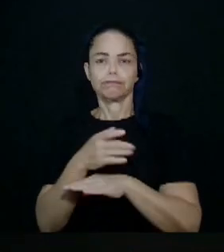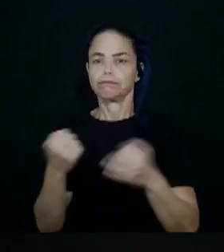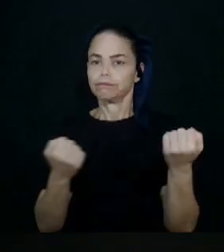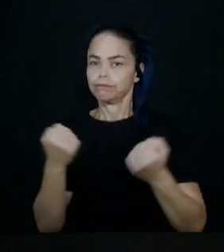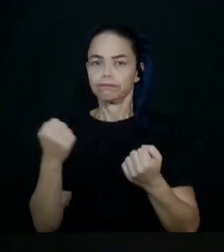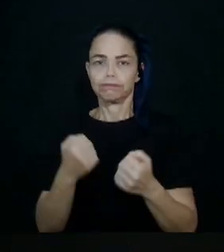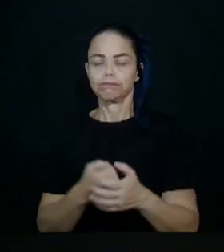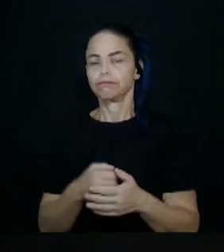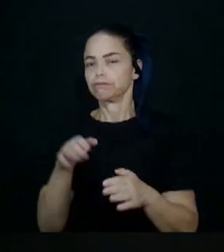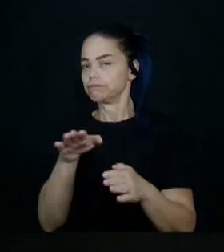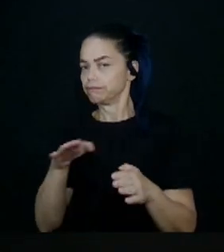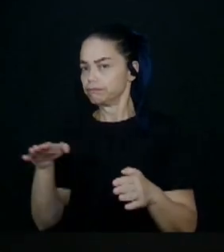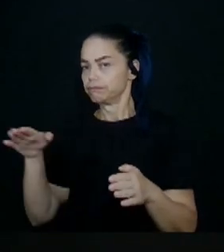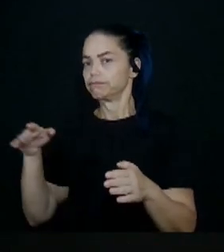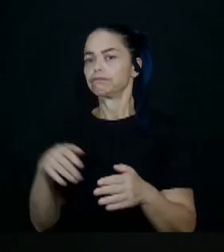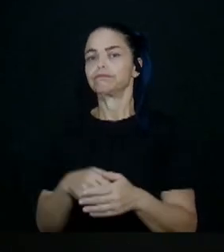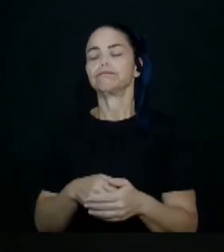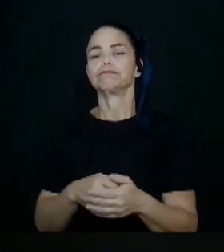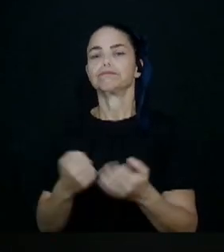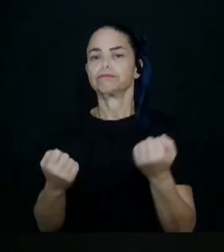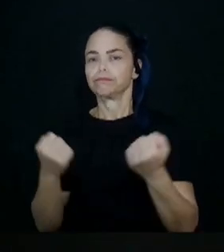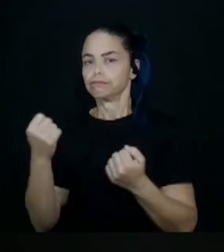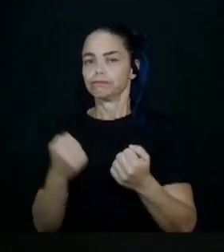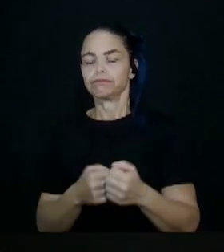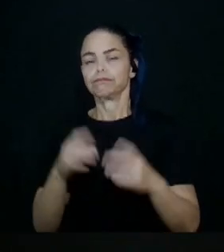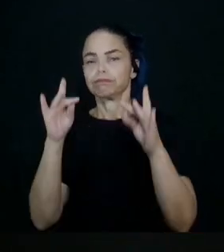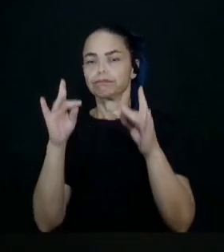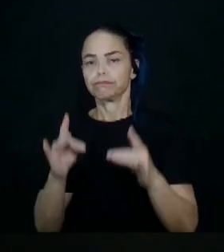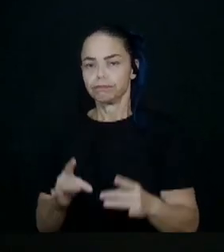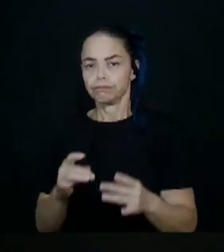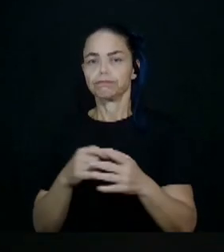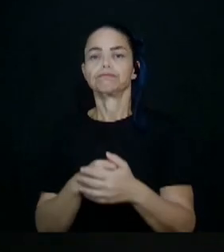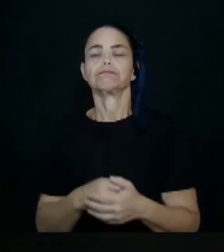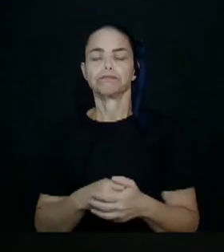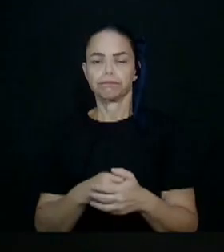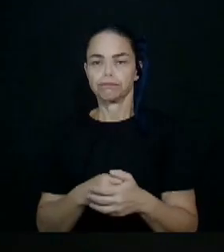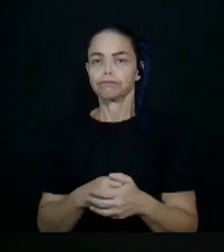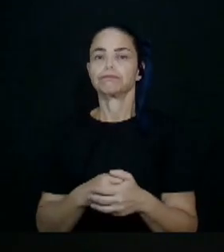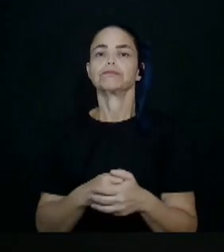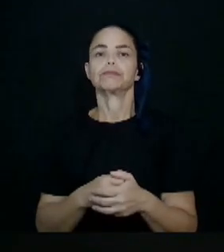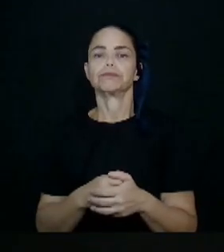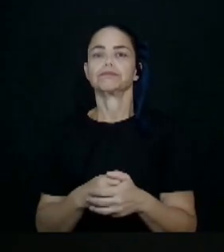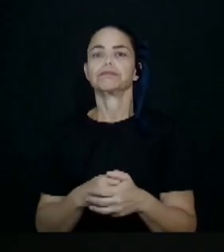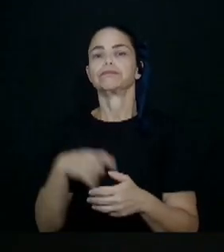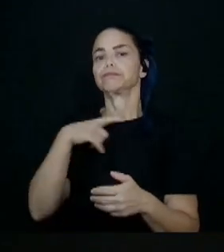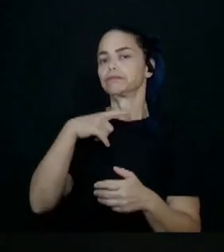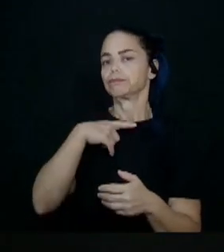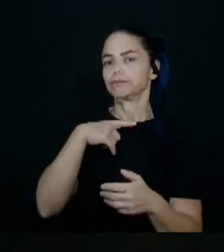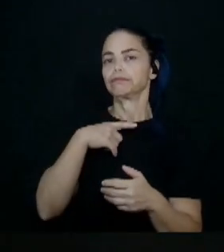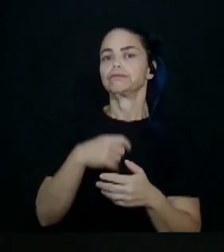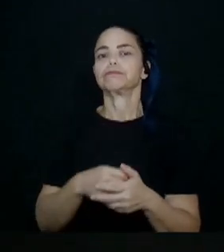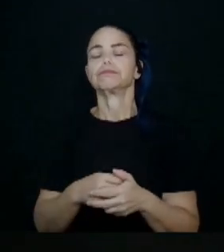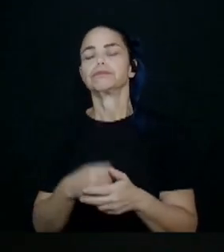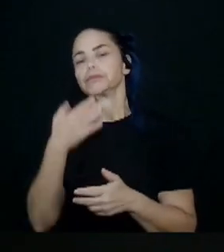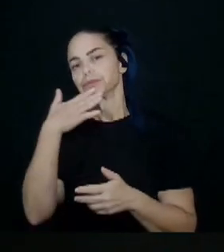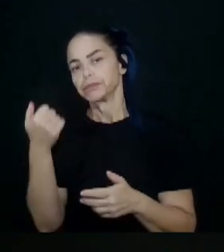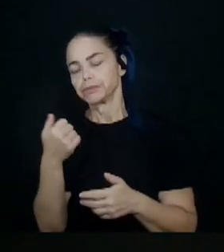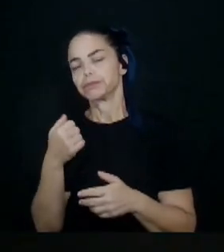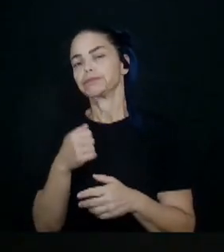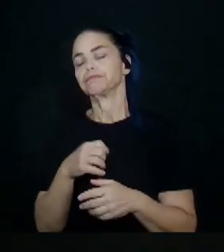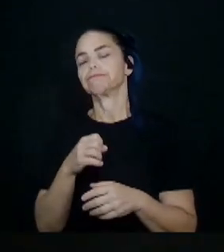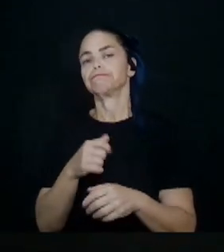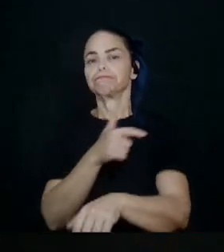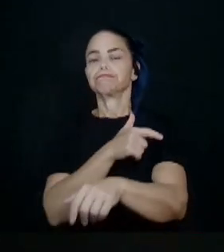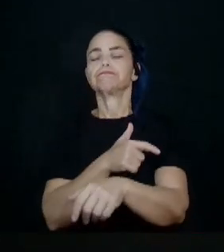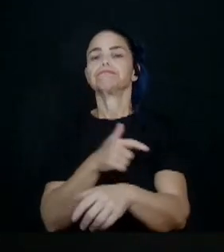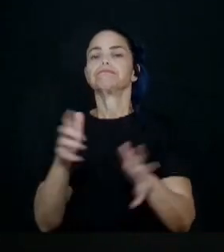para a rua, não. Tem todos esses detalhes para a gente poder, de repente, ter aí uma melhor educação, uma melhor fluidez.